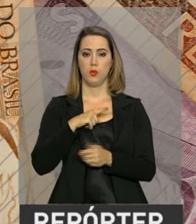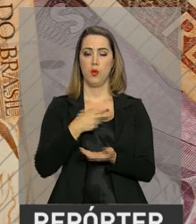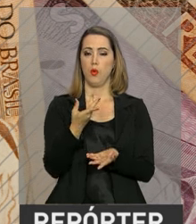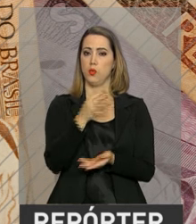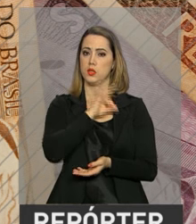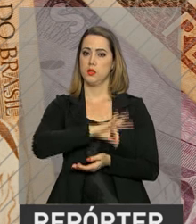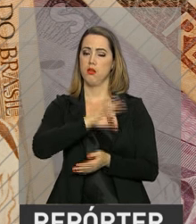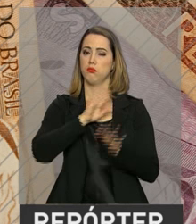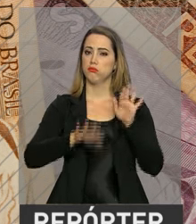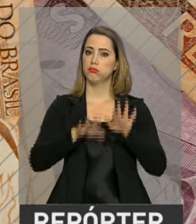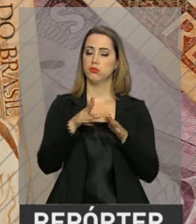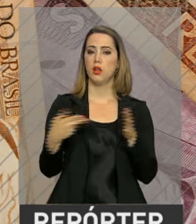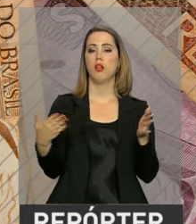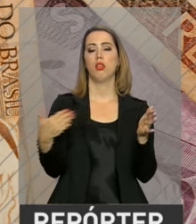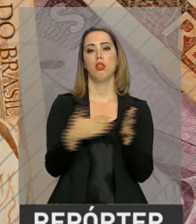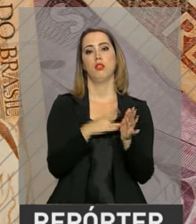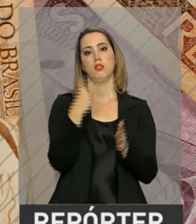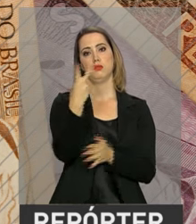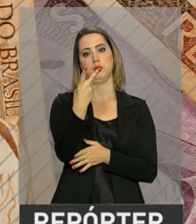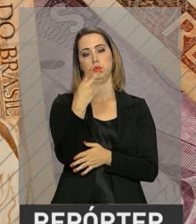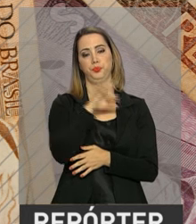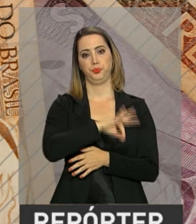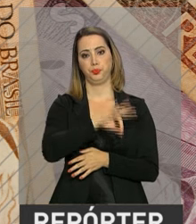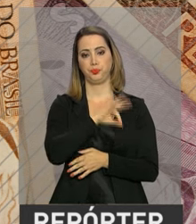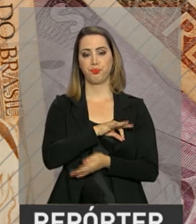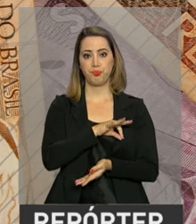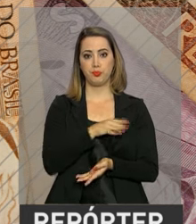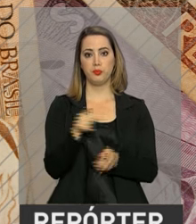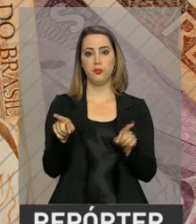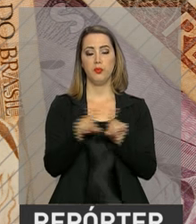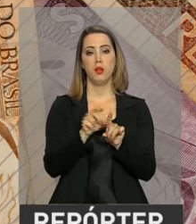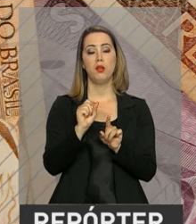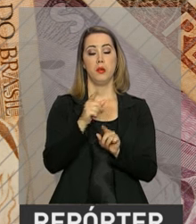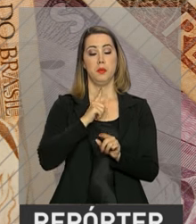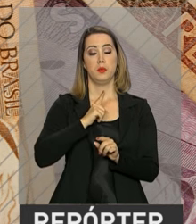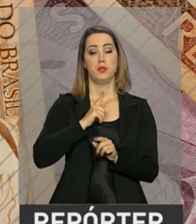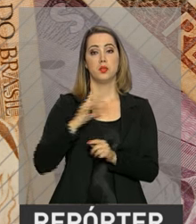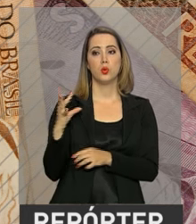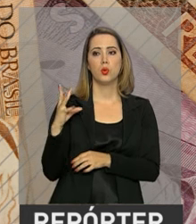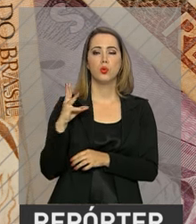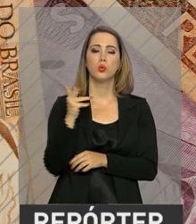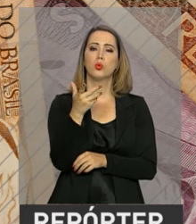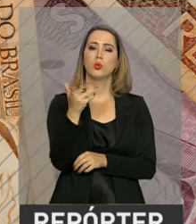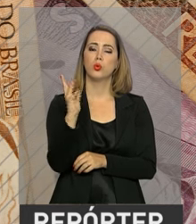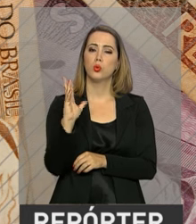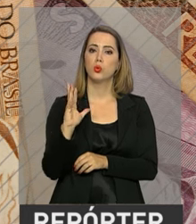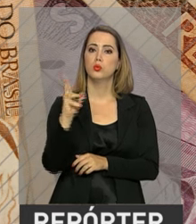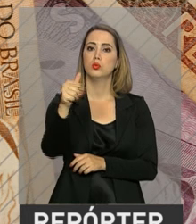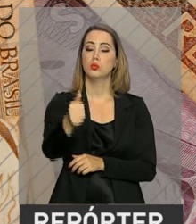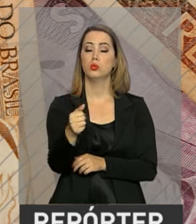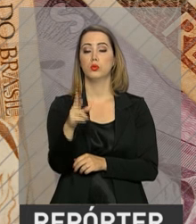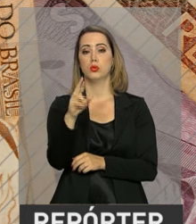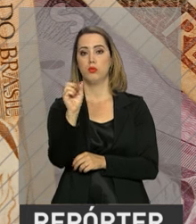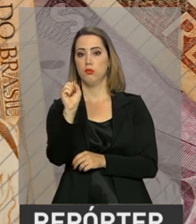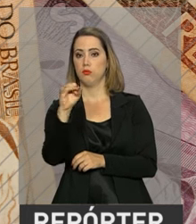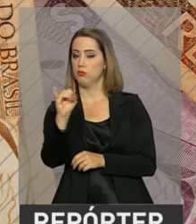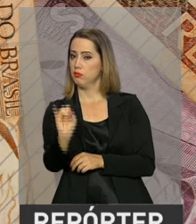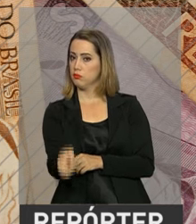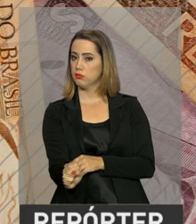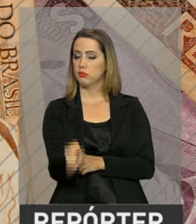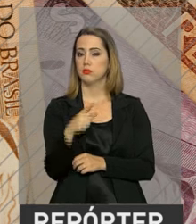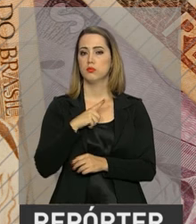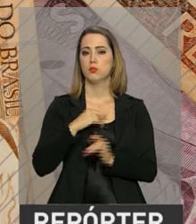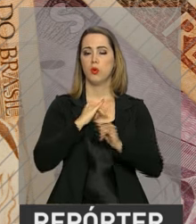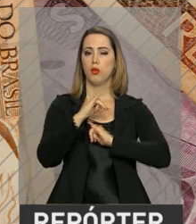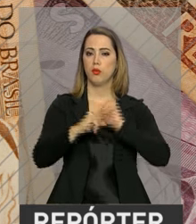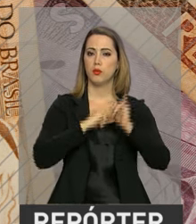remuneração mensal média de até dois salários mínimos. É preciso ainda ter os seus dados corretamente informados pelo empregador na relação anual